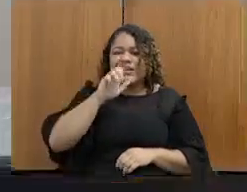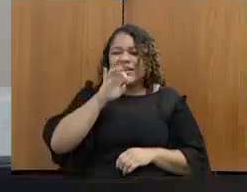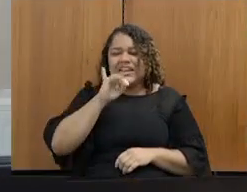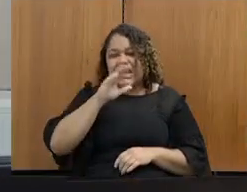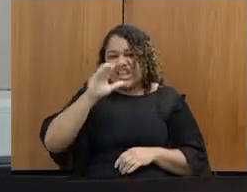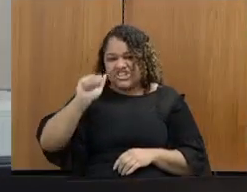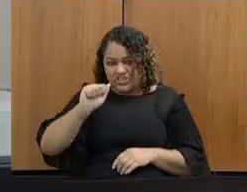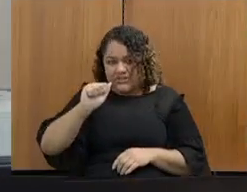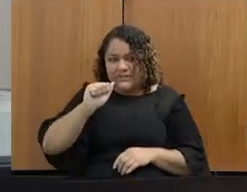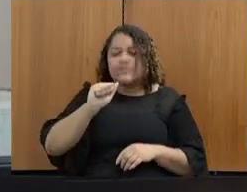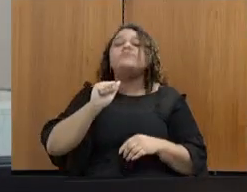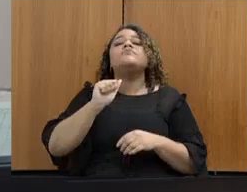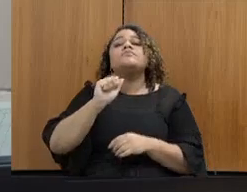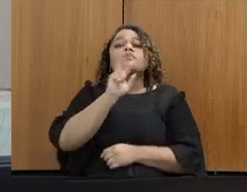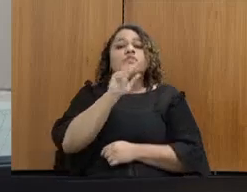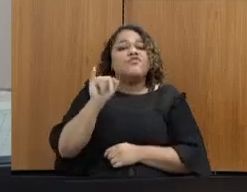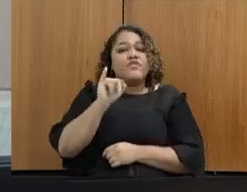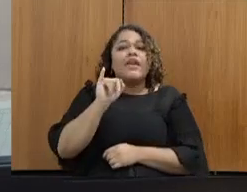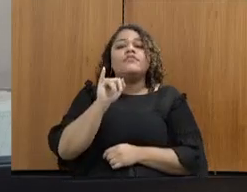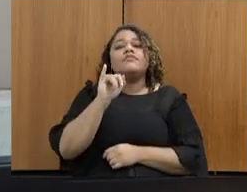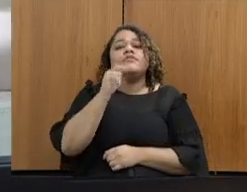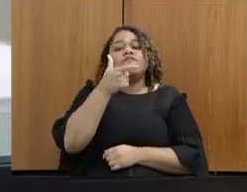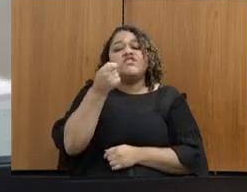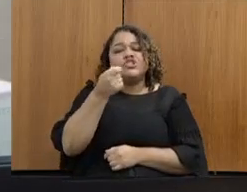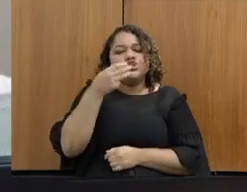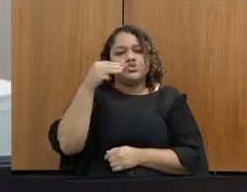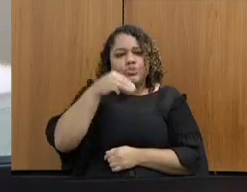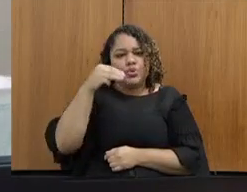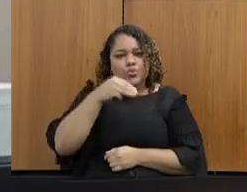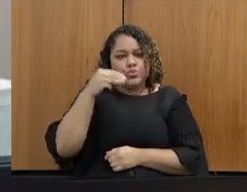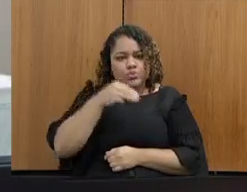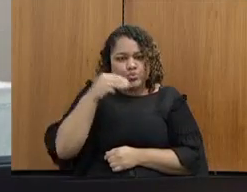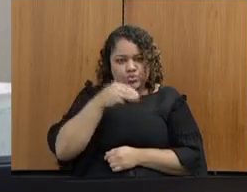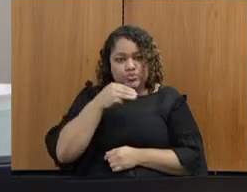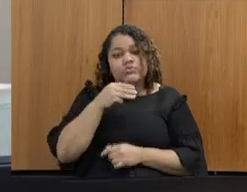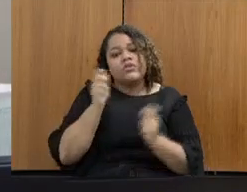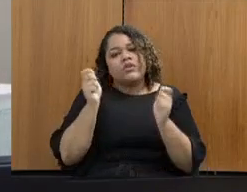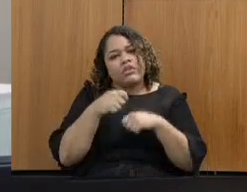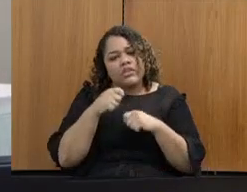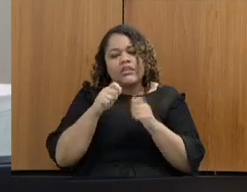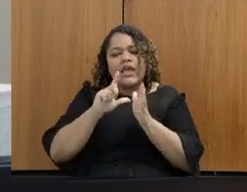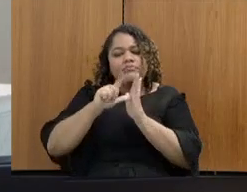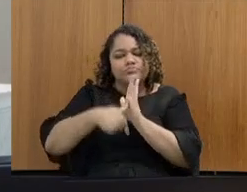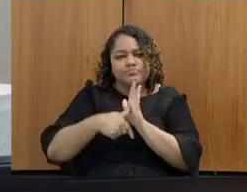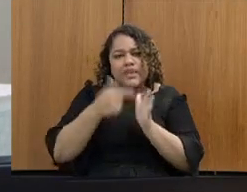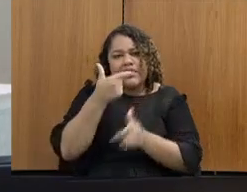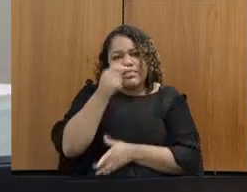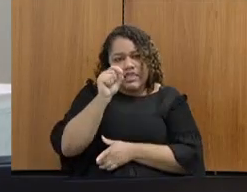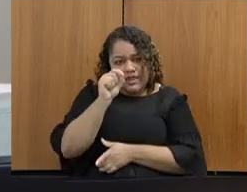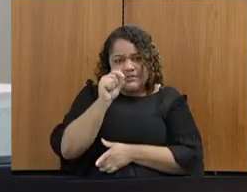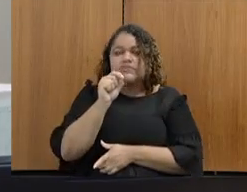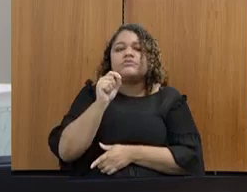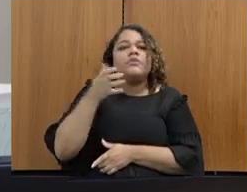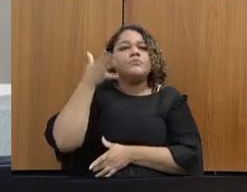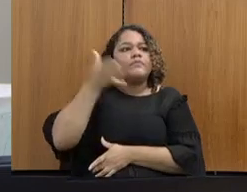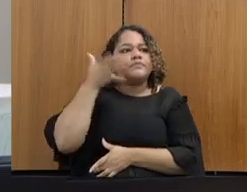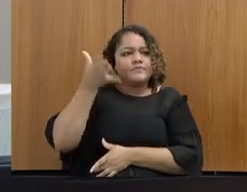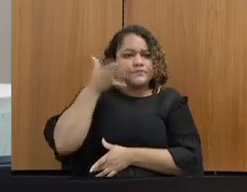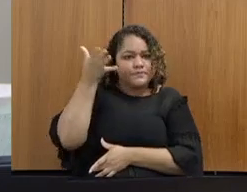cambogia até 20 minutos prorrogáveis por mais 10 para sua exposição